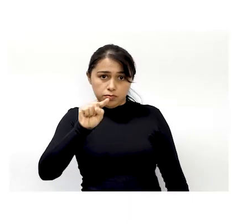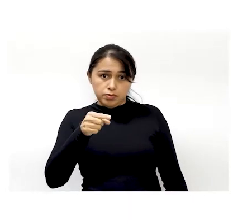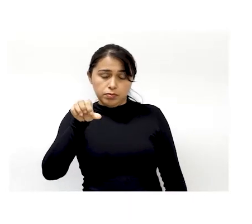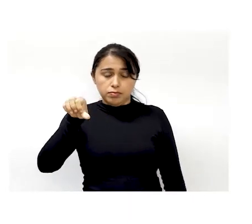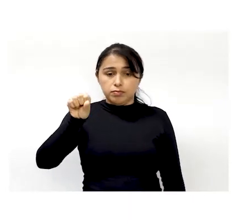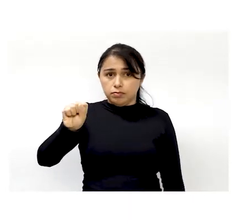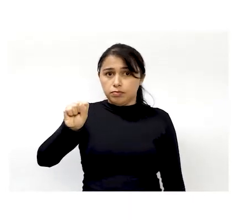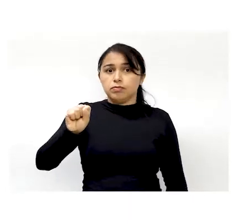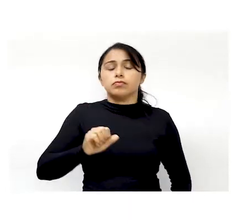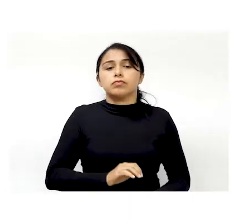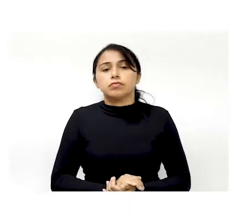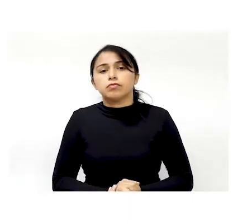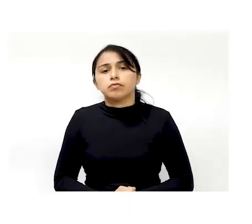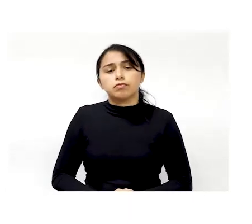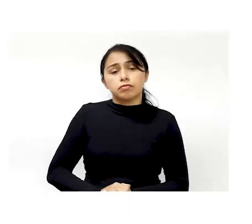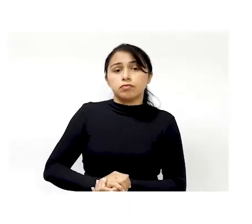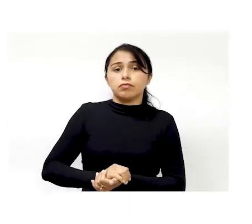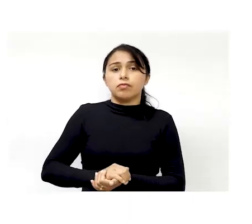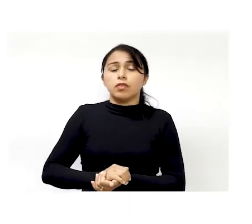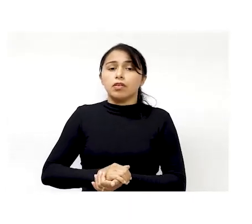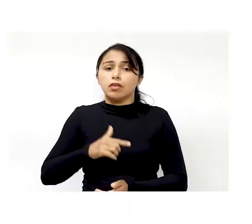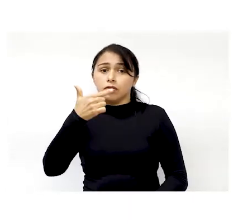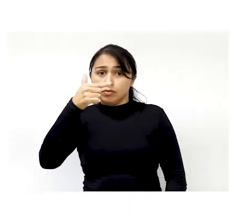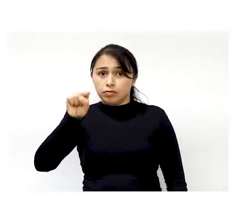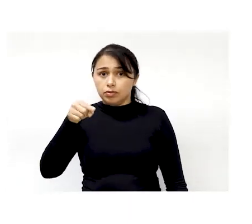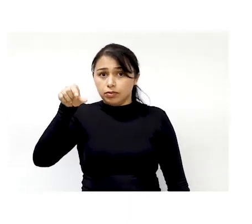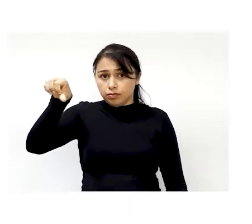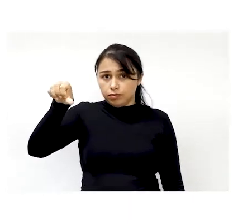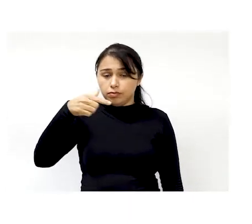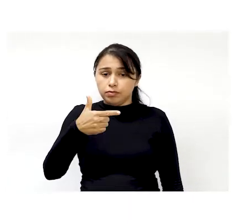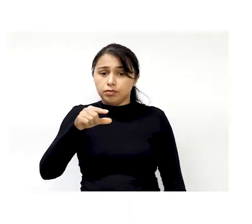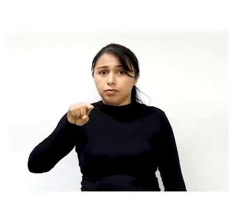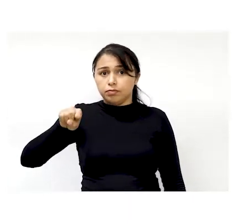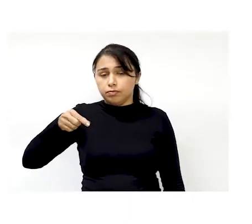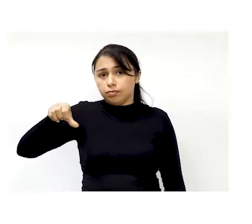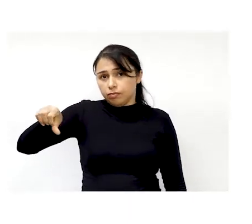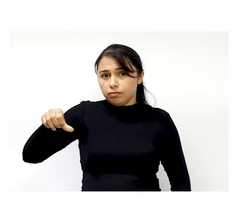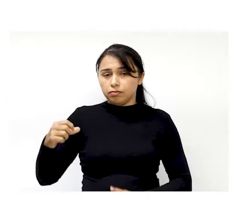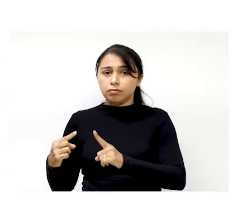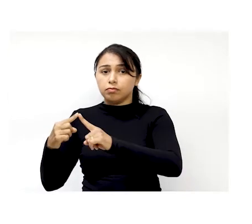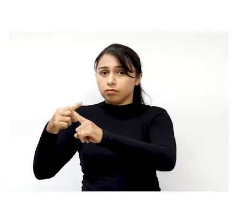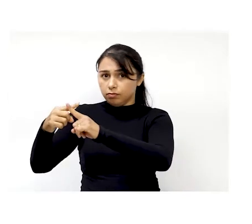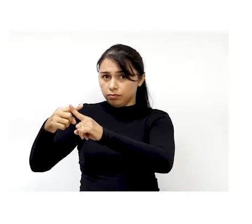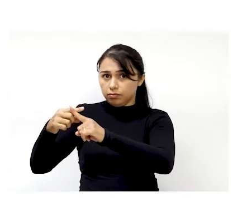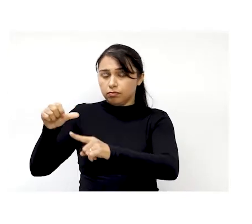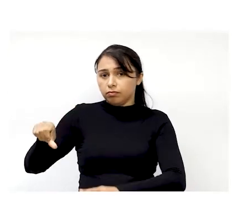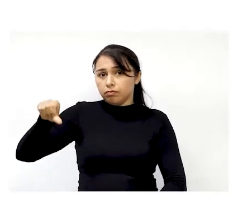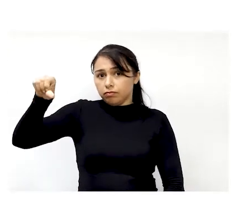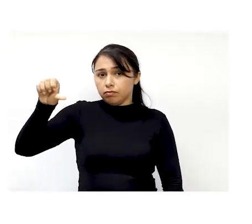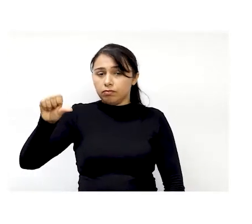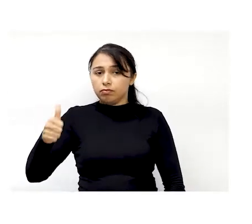passa. Se ele passar de 8, então quer dizer que o correto é 2,8.